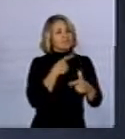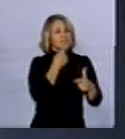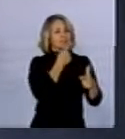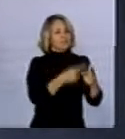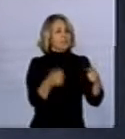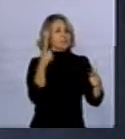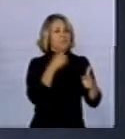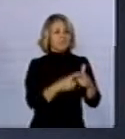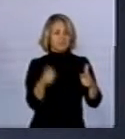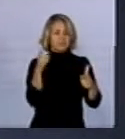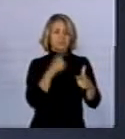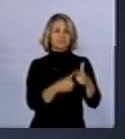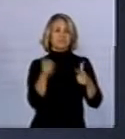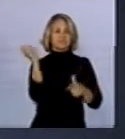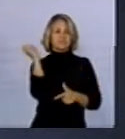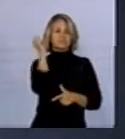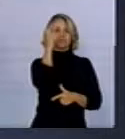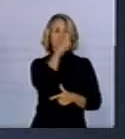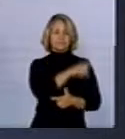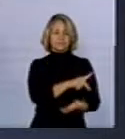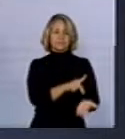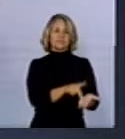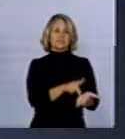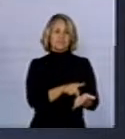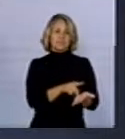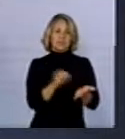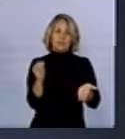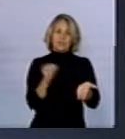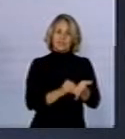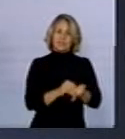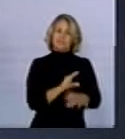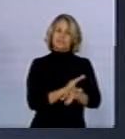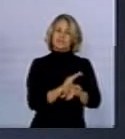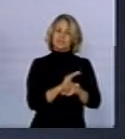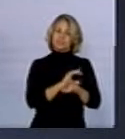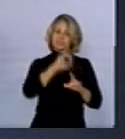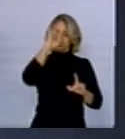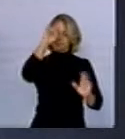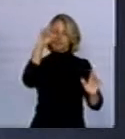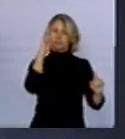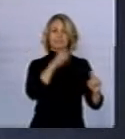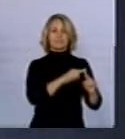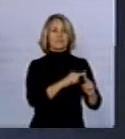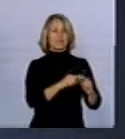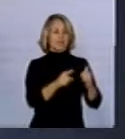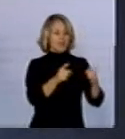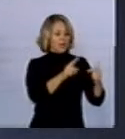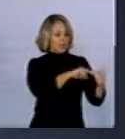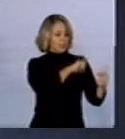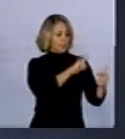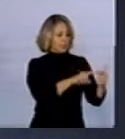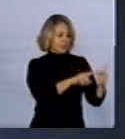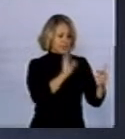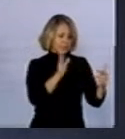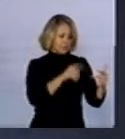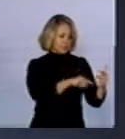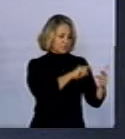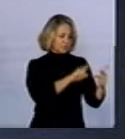injustiça, uma grave inconstitucionalidade, né? Então, esse é o primeiro ponto. O segundo